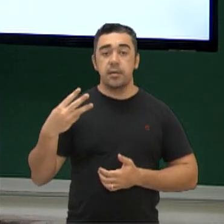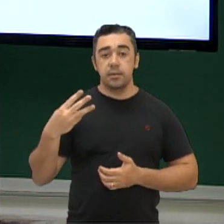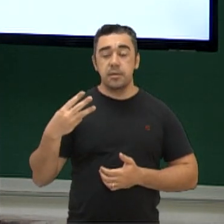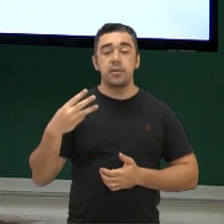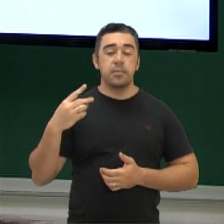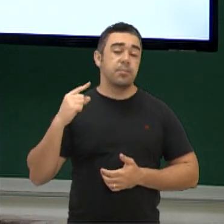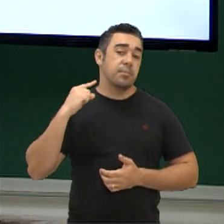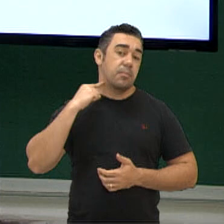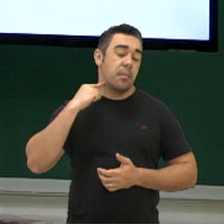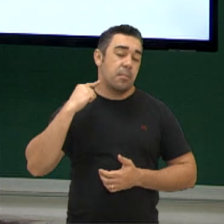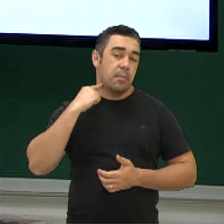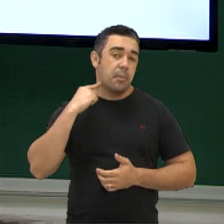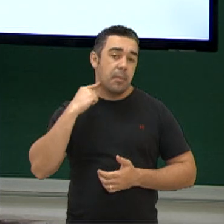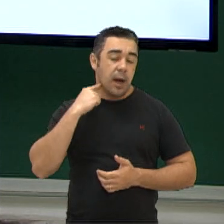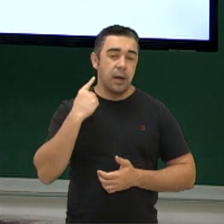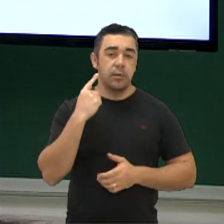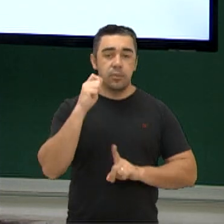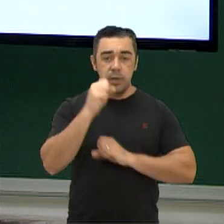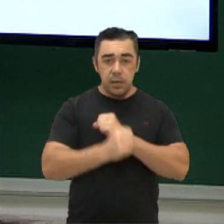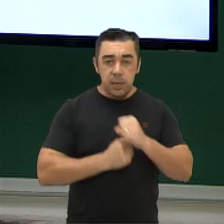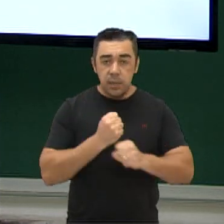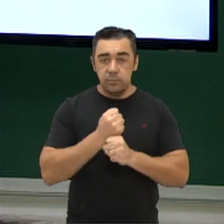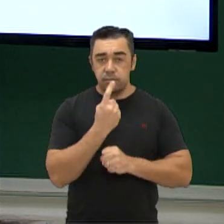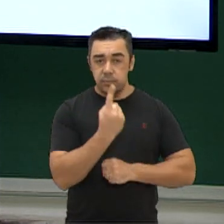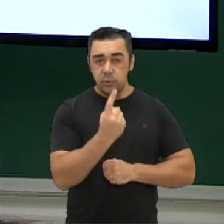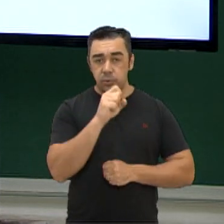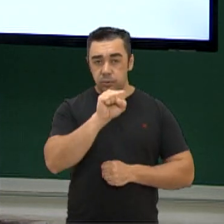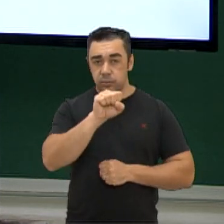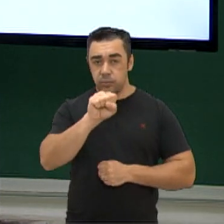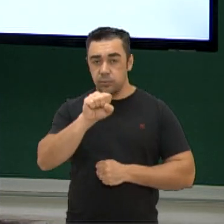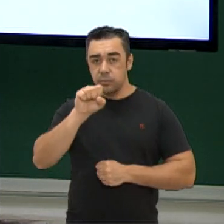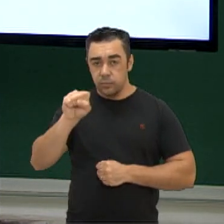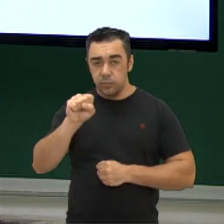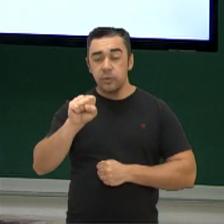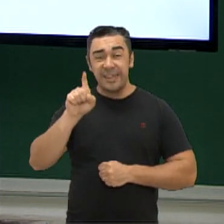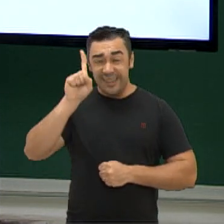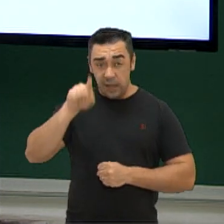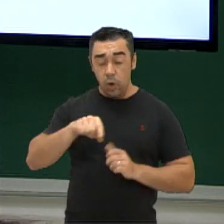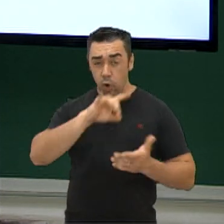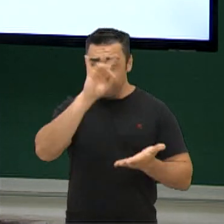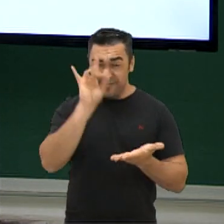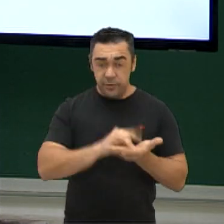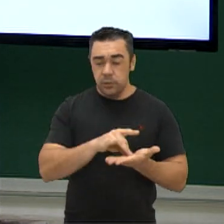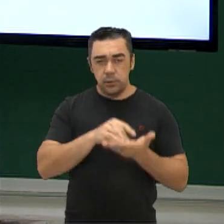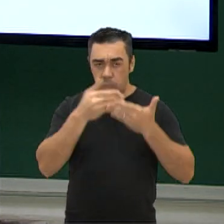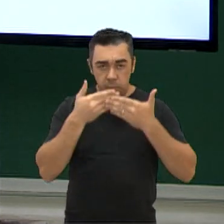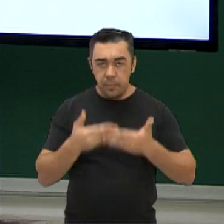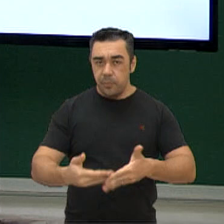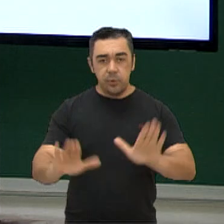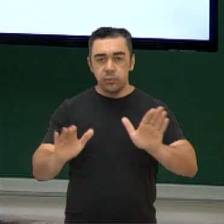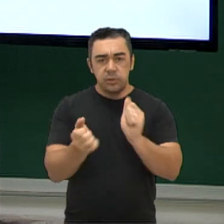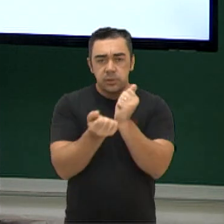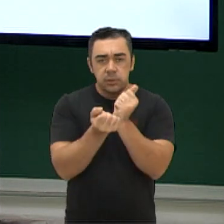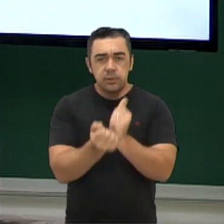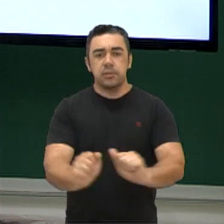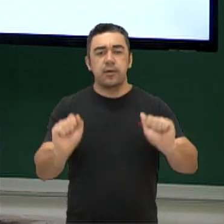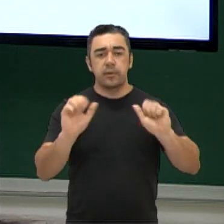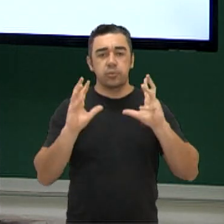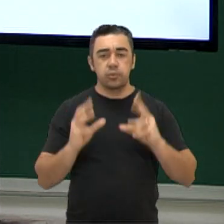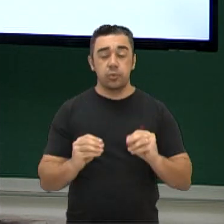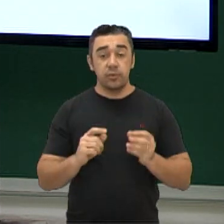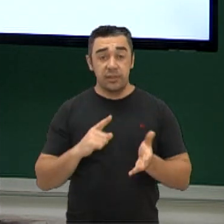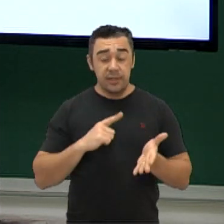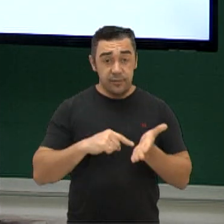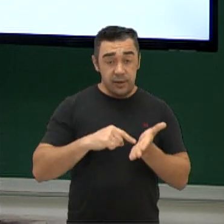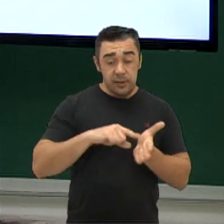Essa lei, a Lei Áurea da princesa Isabel, ela aboliu oficialmente a escravidão aqui no Brasil. Quando ela foi